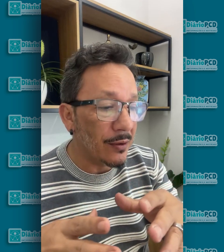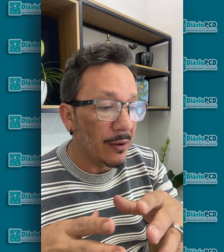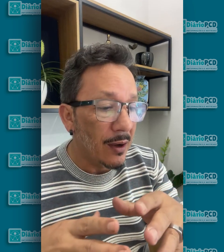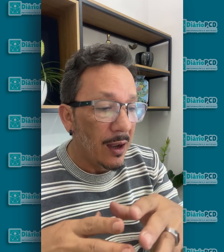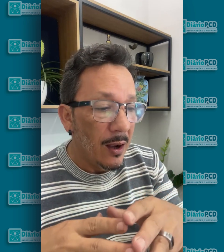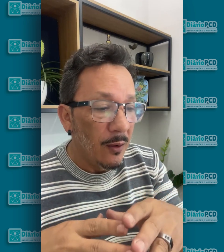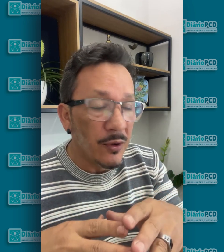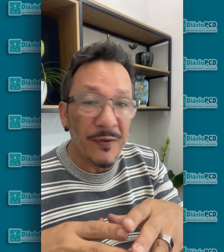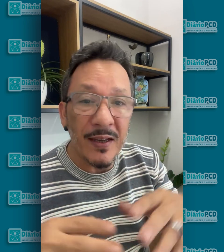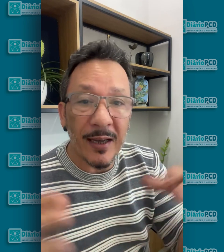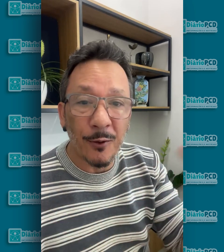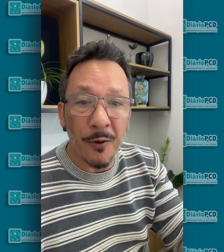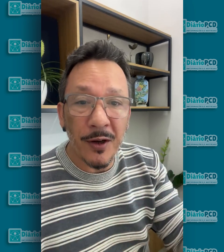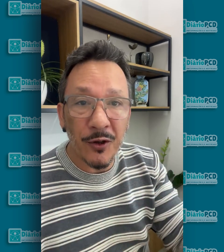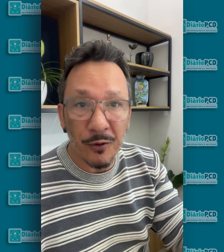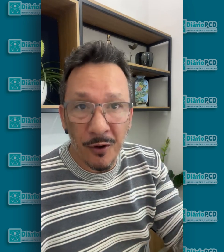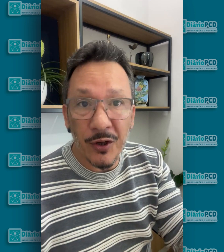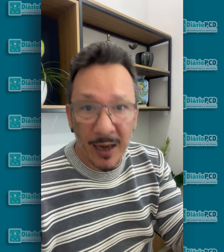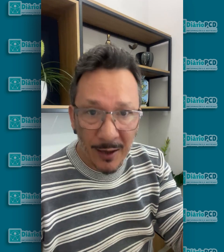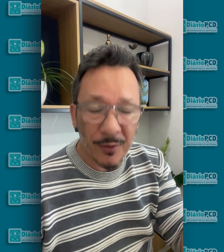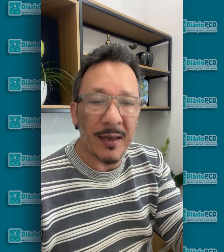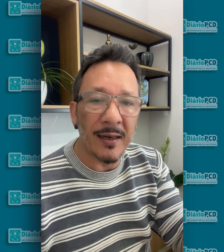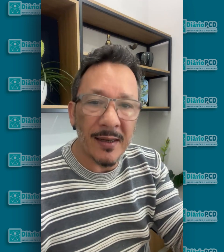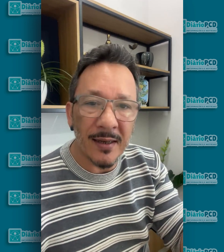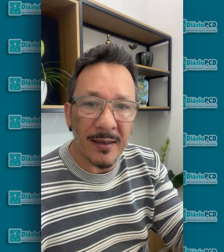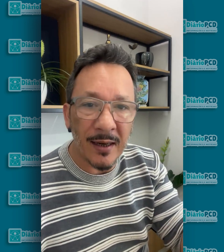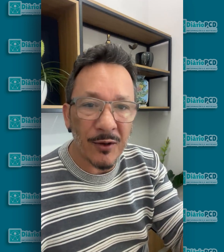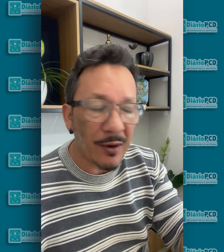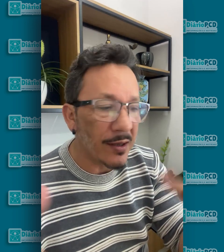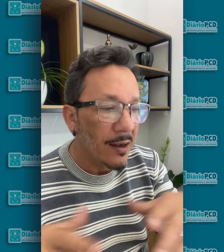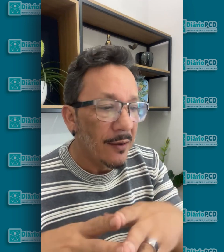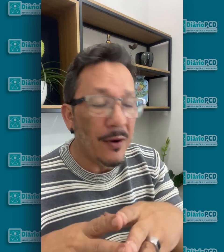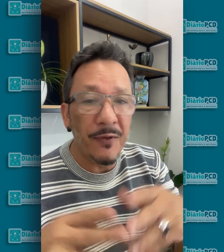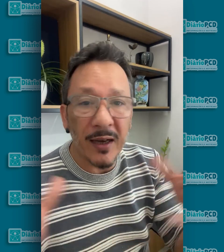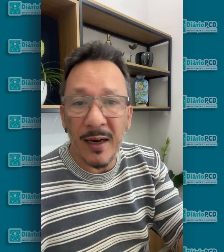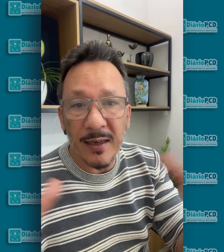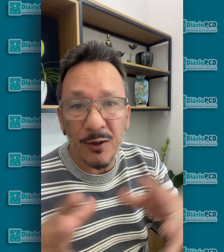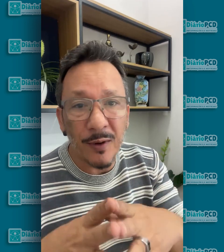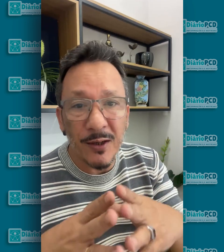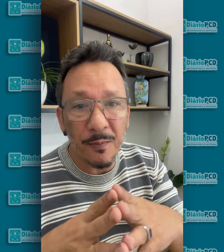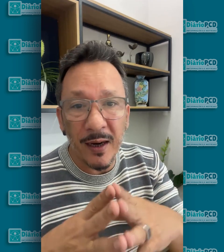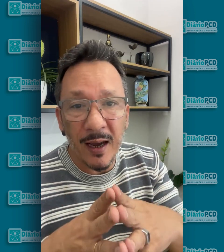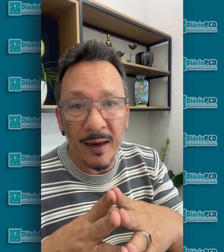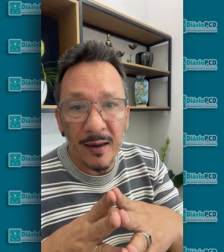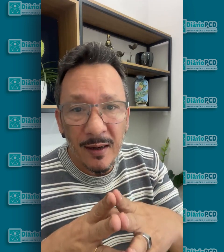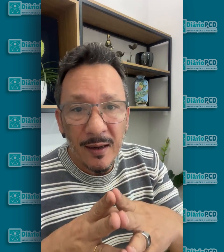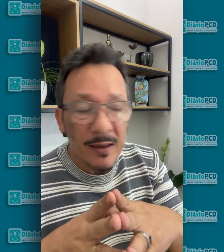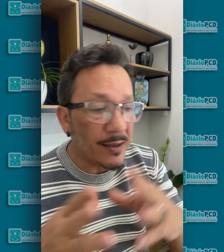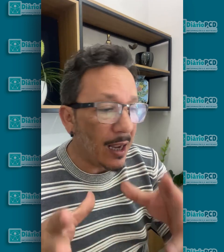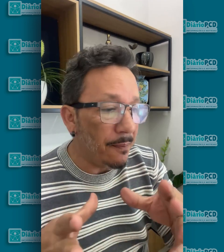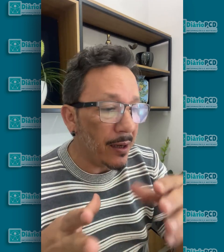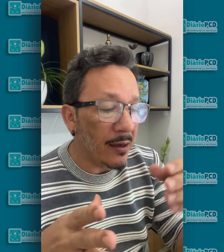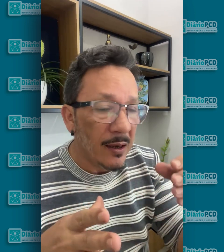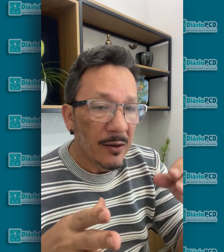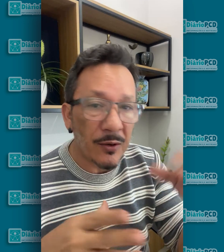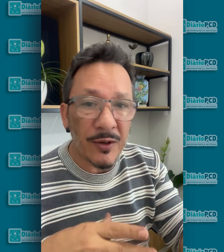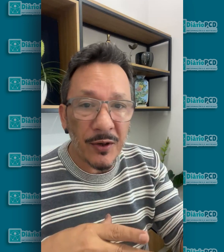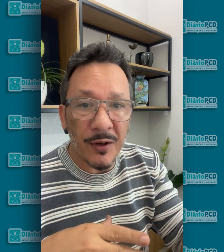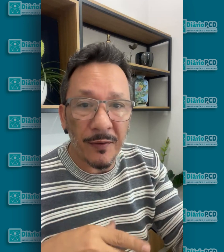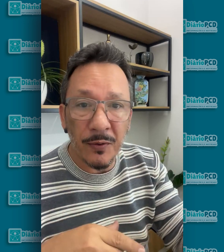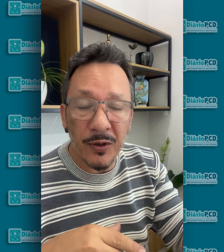todos os vencedores de hoje, caso realizem as eleições, vão ficar nessa situação precária,